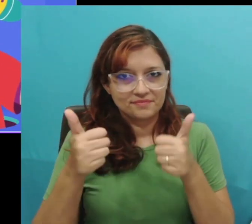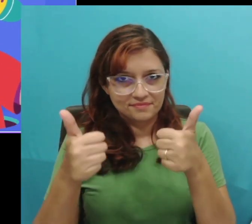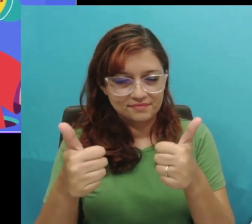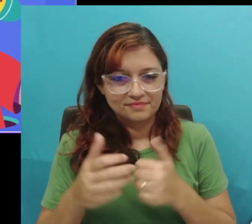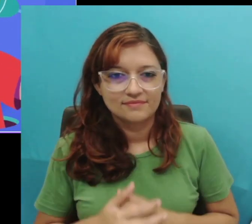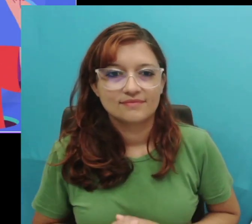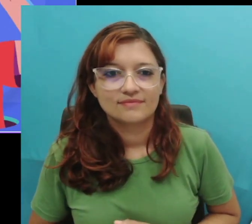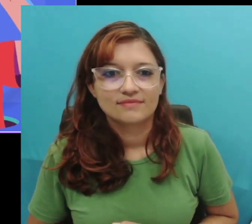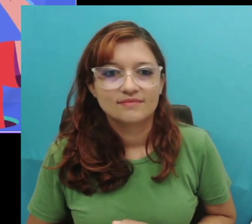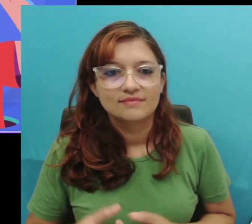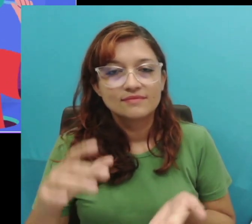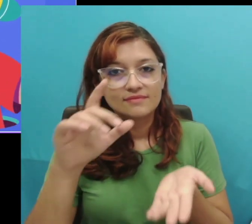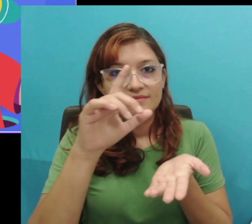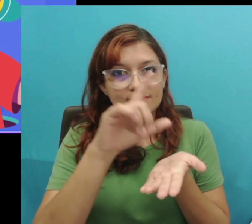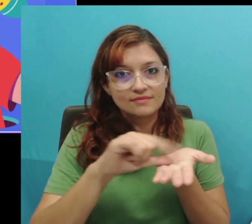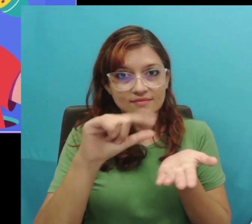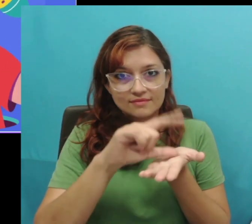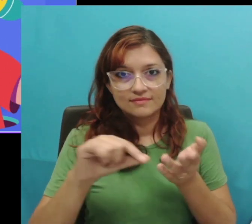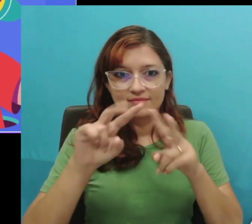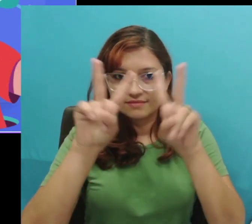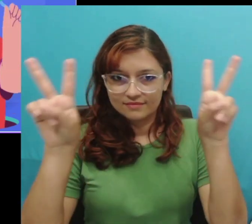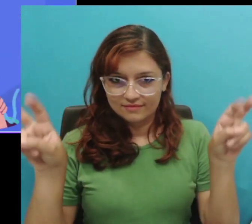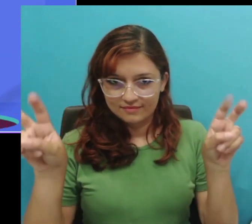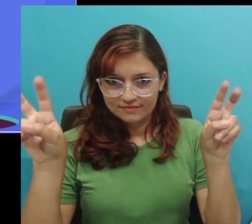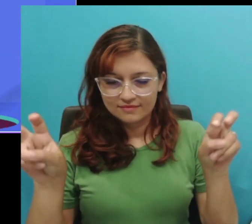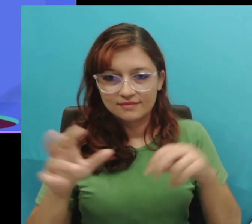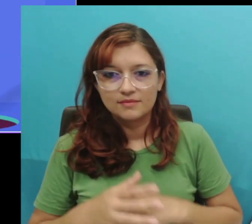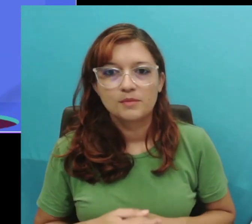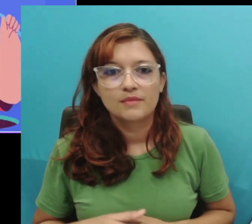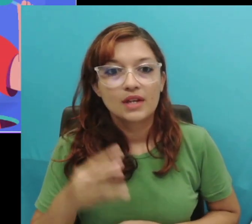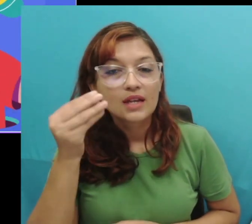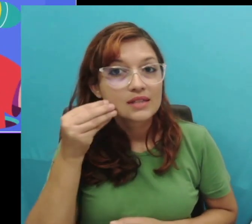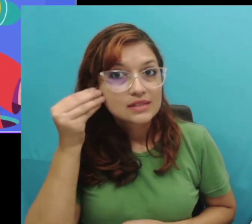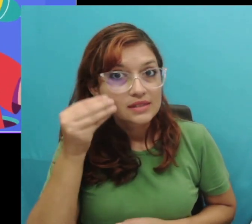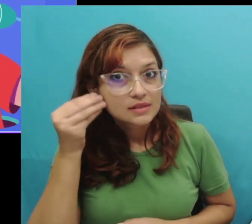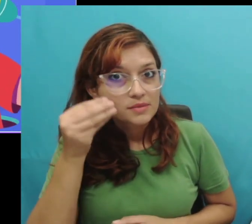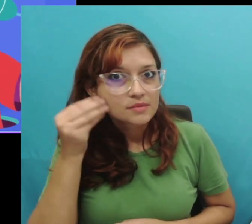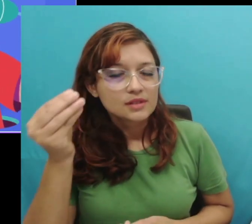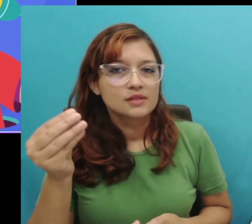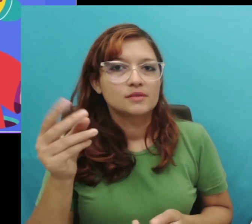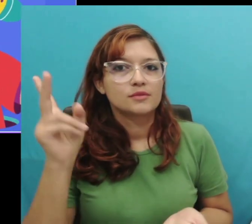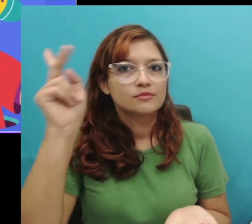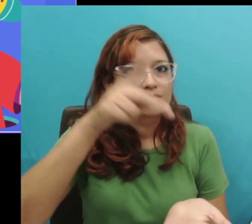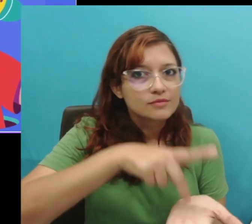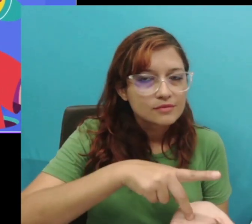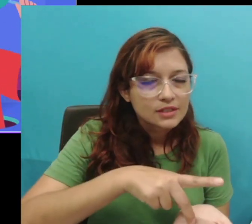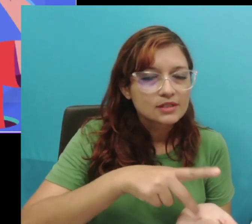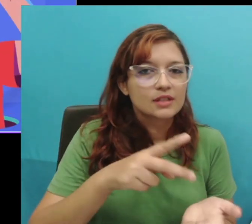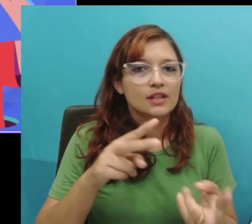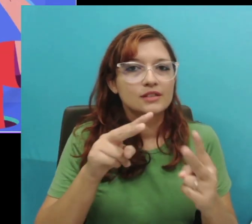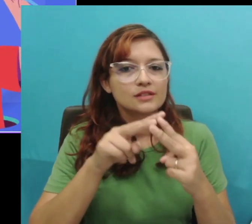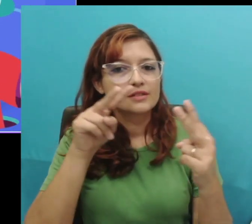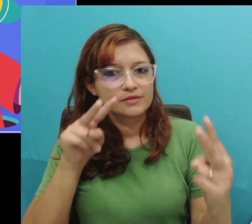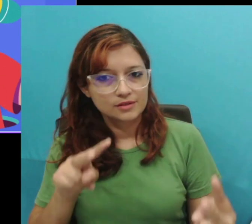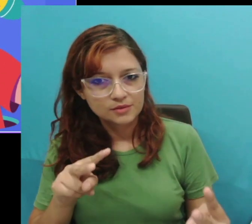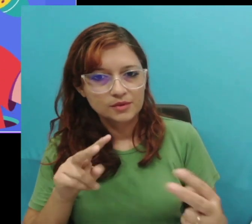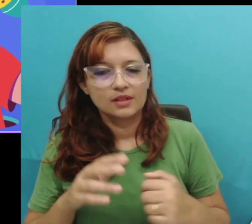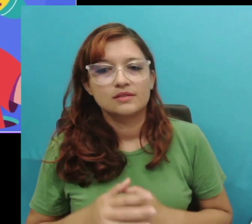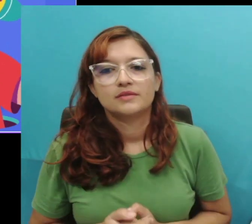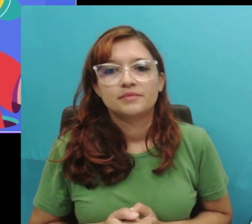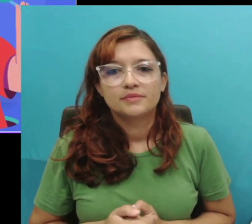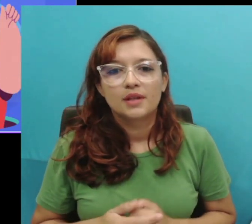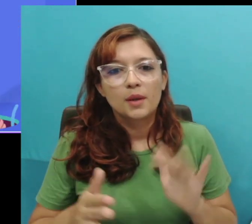a tradução do resumo de um artigo. O tema do artigo é Experimentos Reais